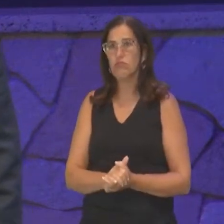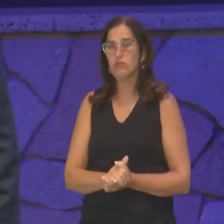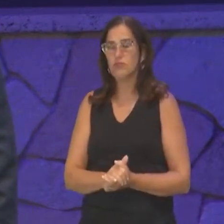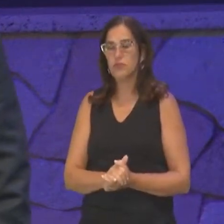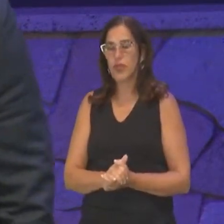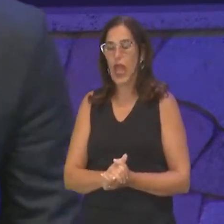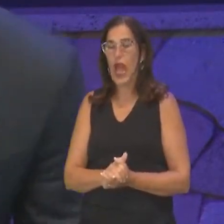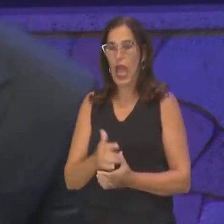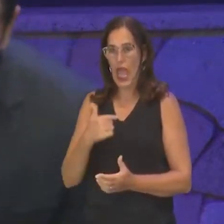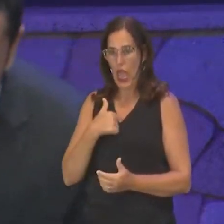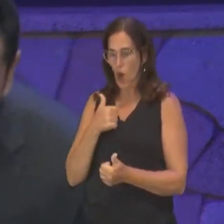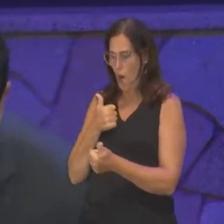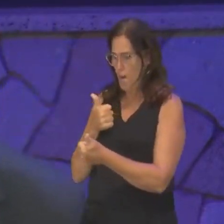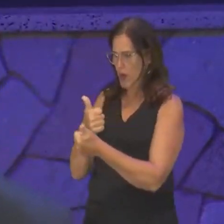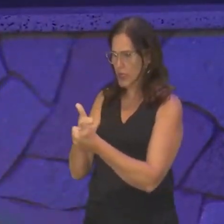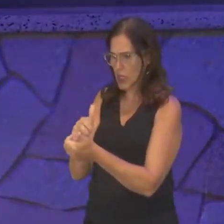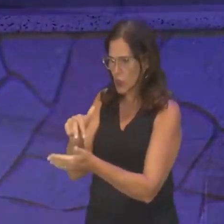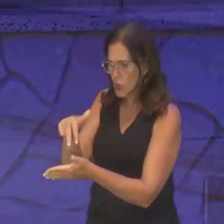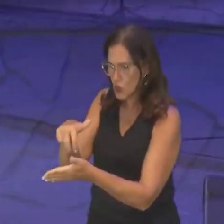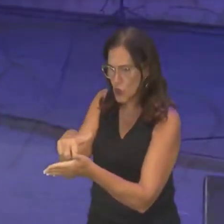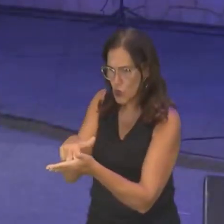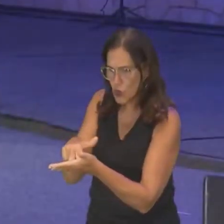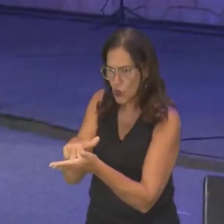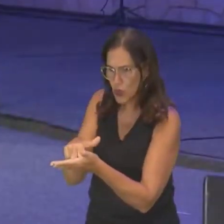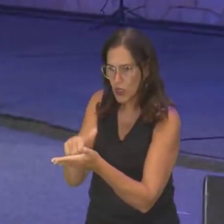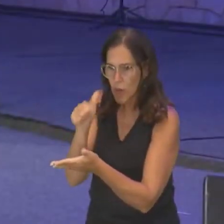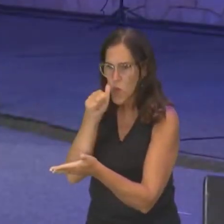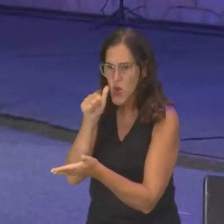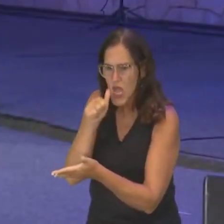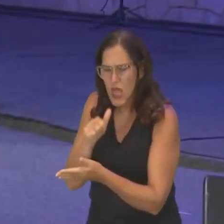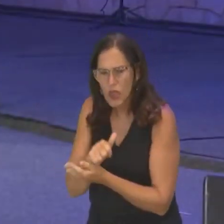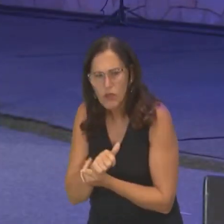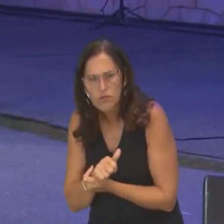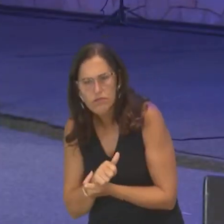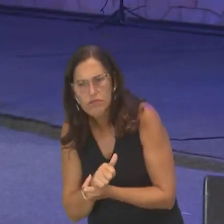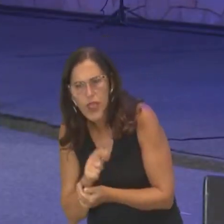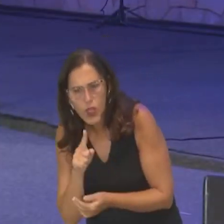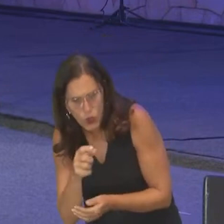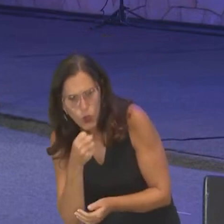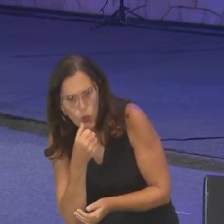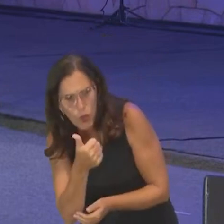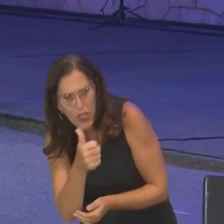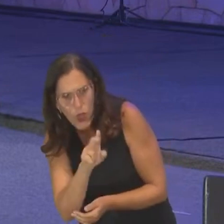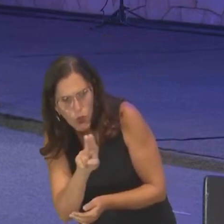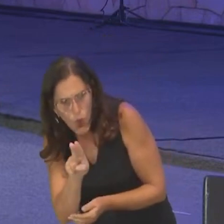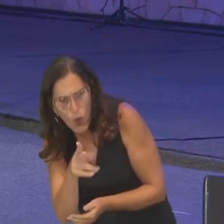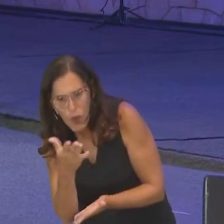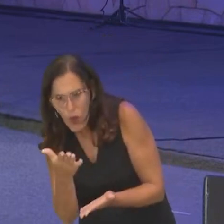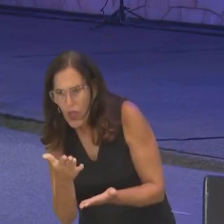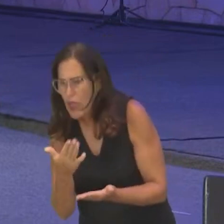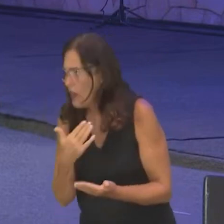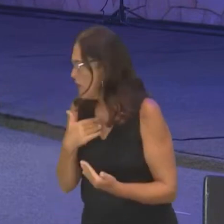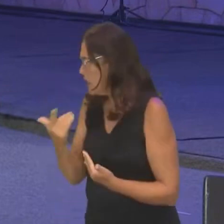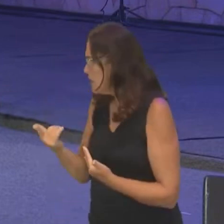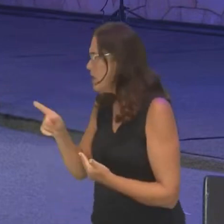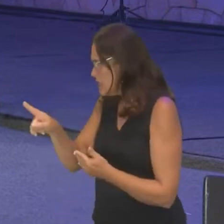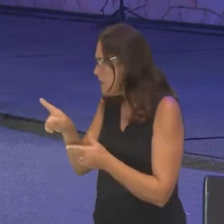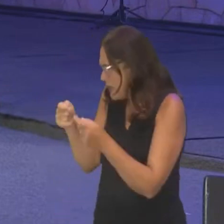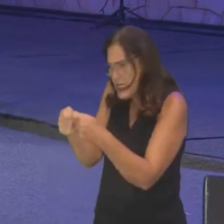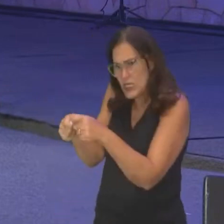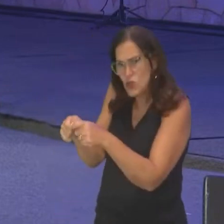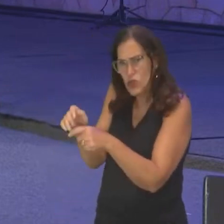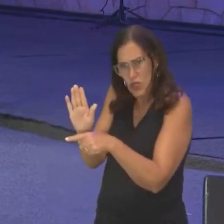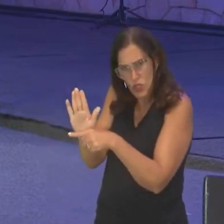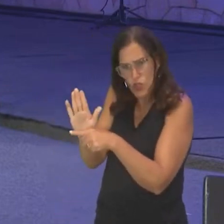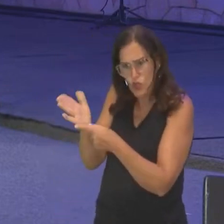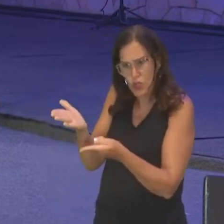Eu me aproximei, me ajoelhei diante dela. Falei: tudo bem, qual é o seu nome? Ela se apresentou. Eu falei assim: você precisa de